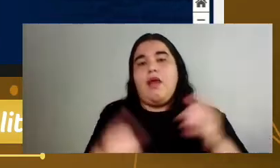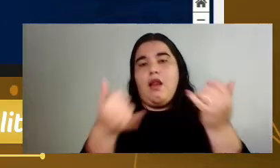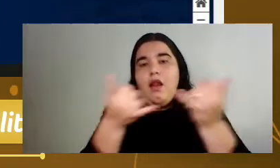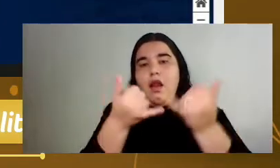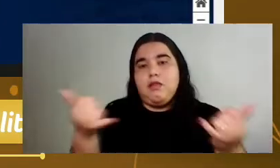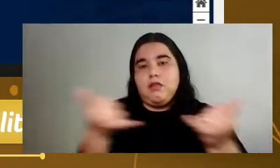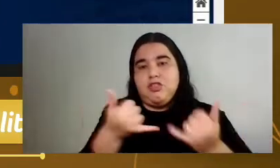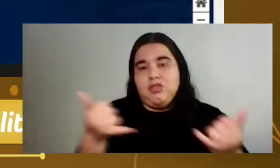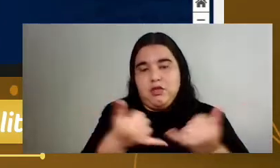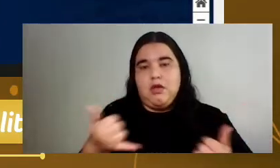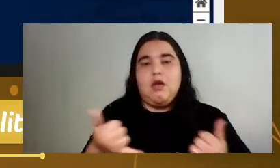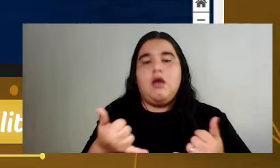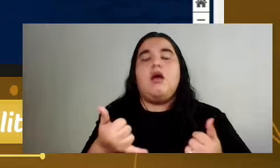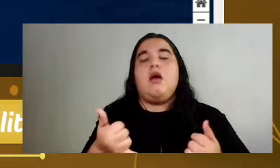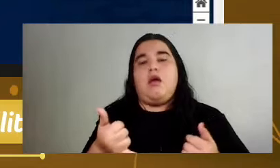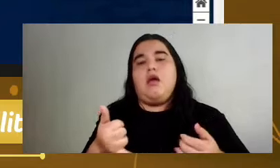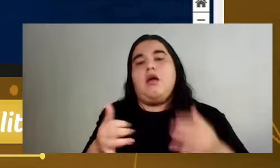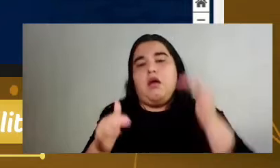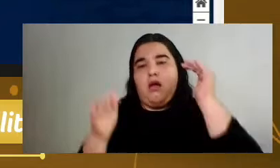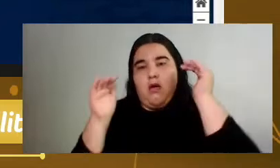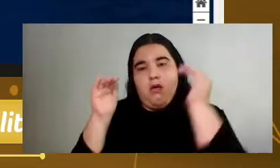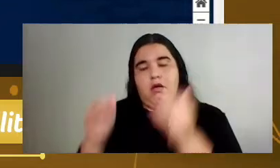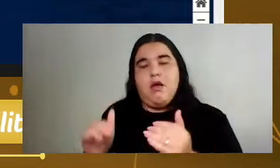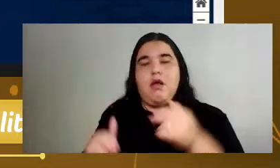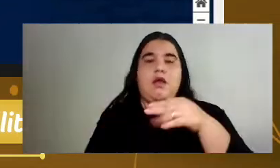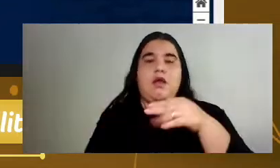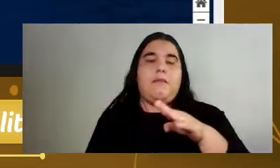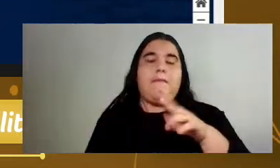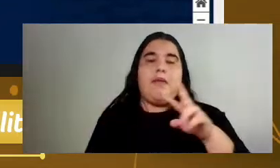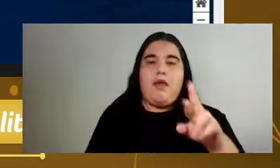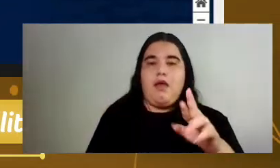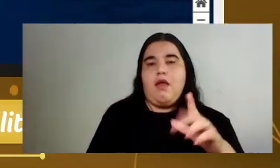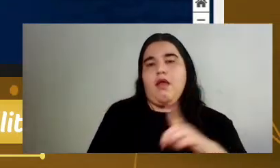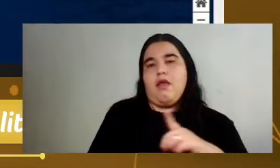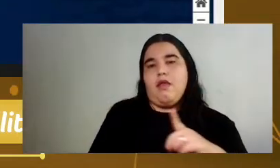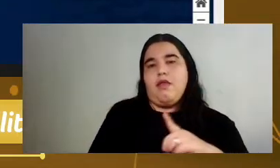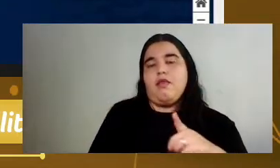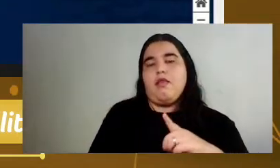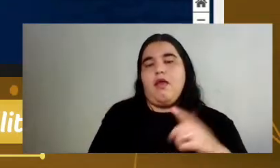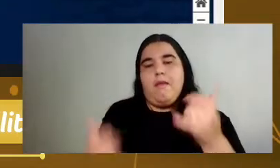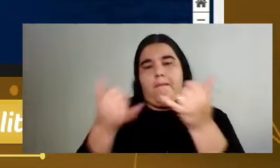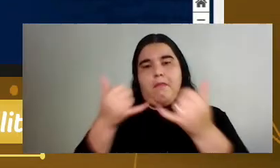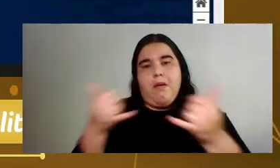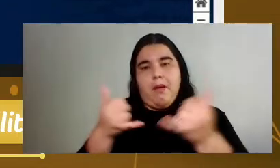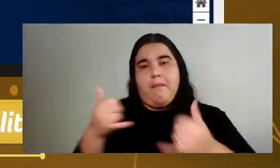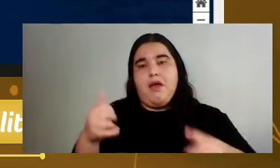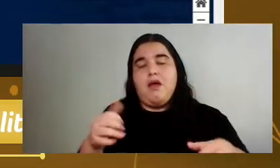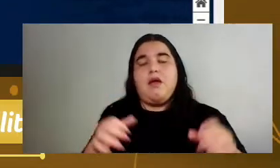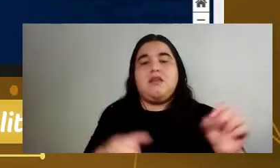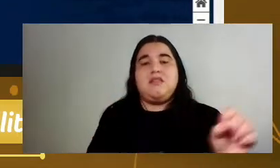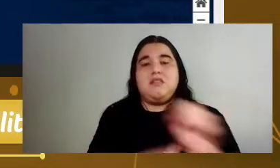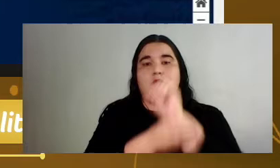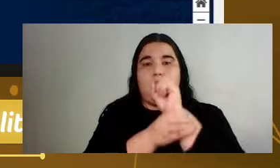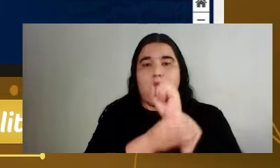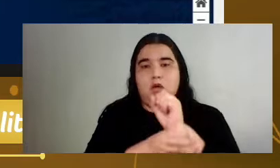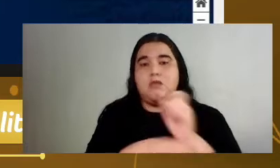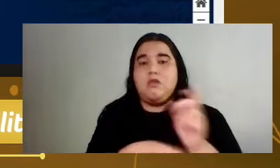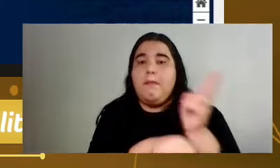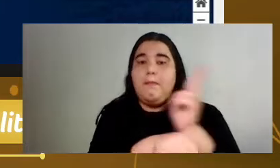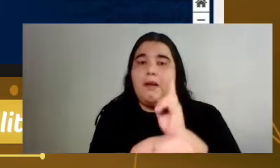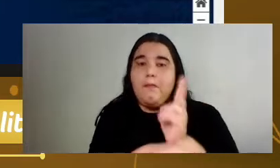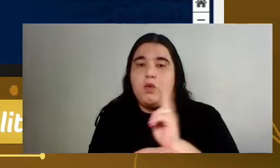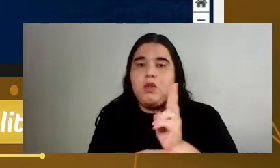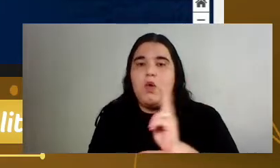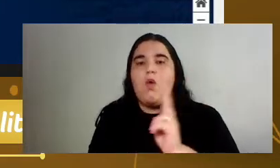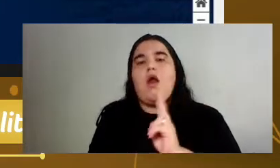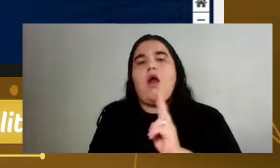na NBR, a gente definiu a largura dessas faixas de segurança para poder fazer um monitoramento. E para monitorar o reservatório,